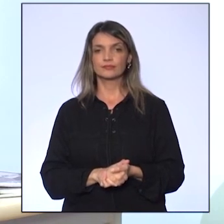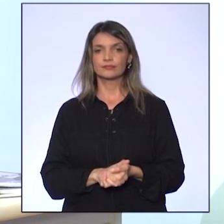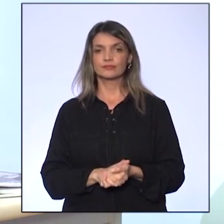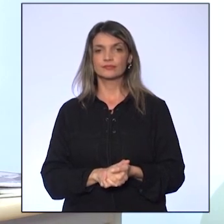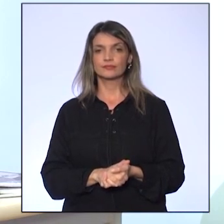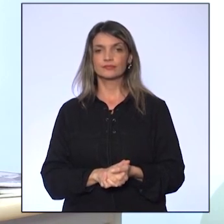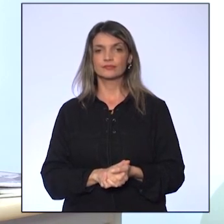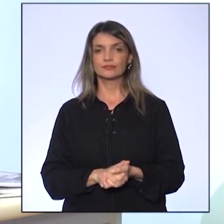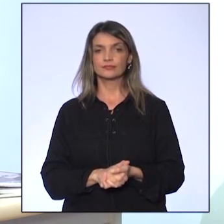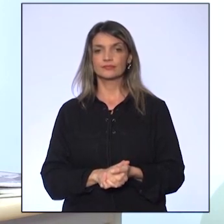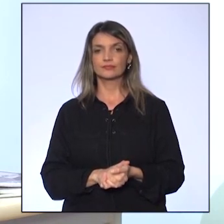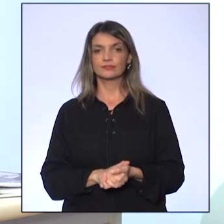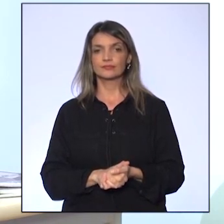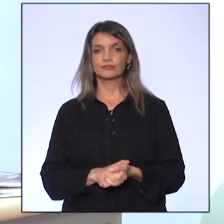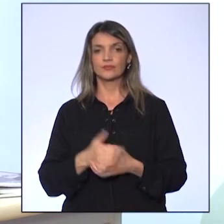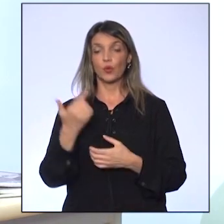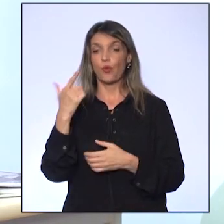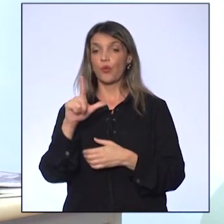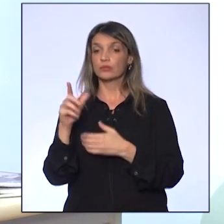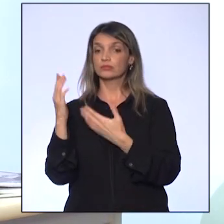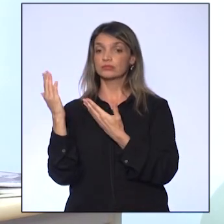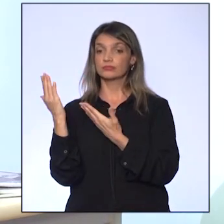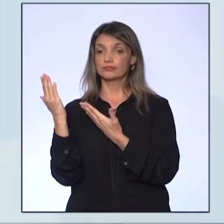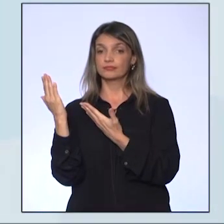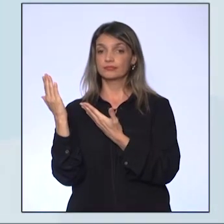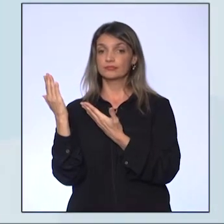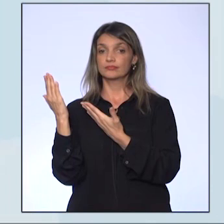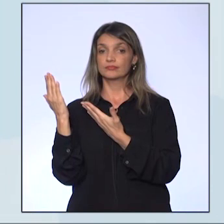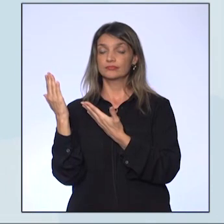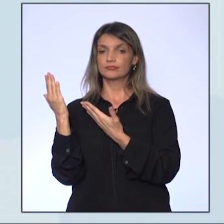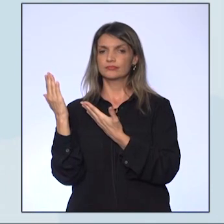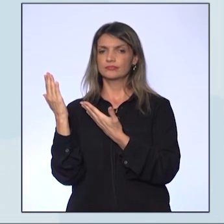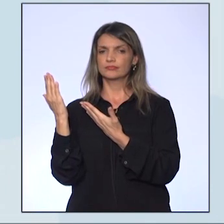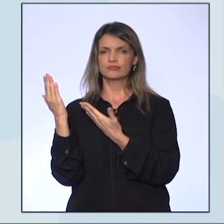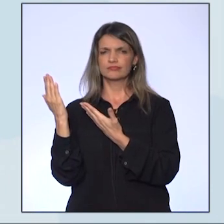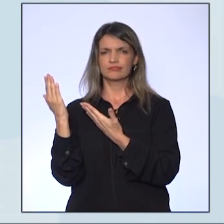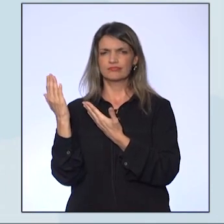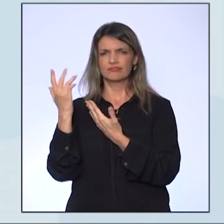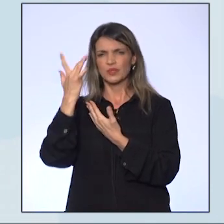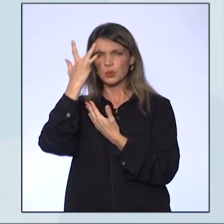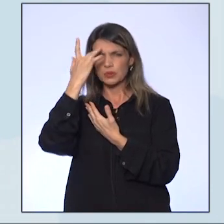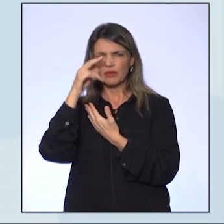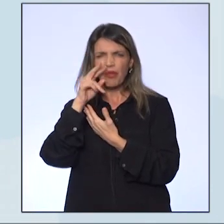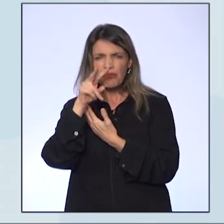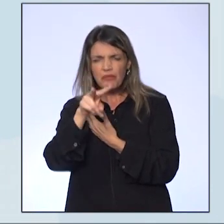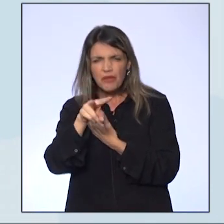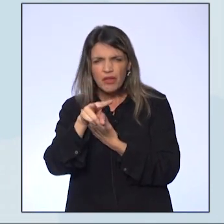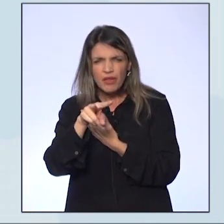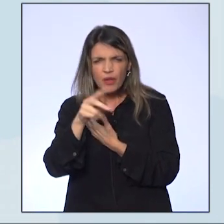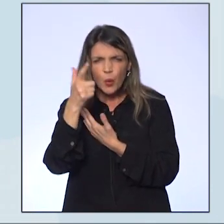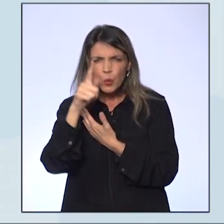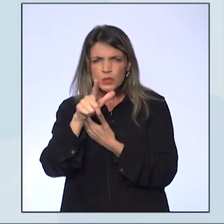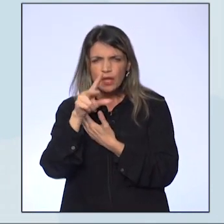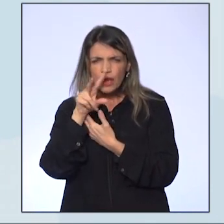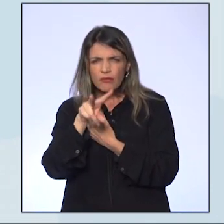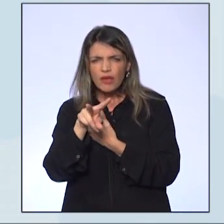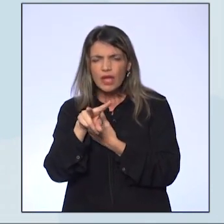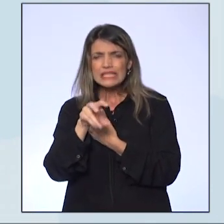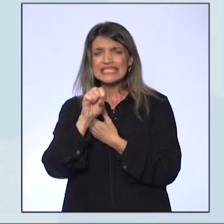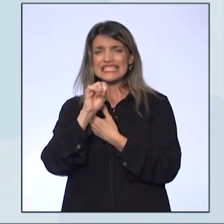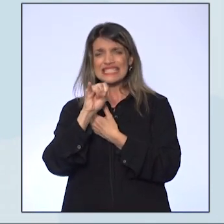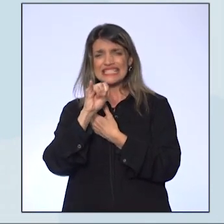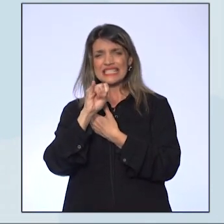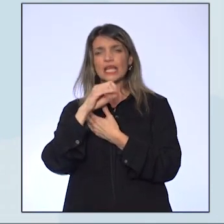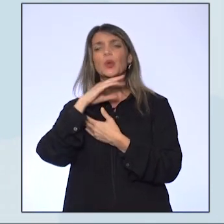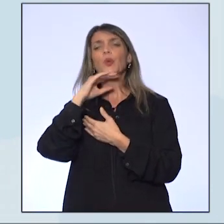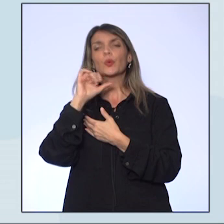Vou direto para o texto. Aqui, não sei se está dando para vocês verem esse texto, mas se não tiver muito bom na